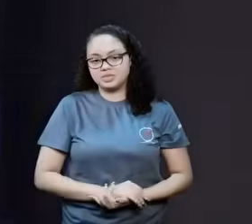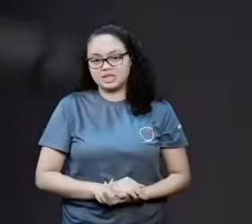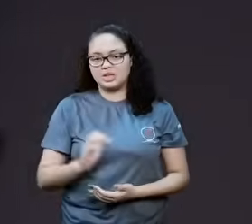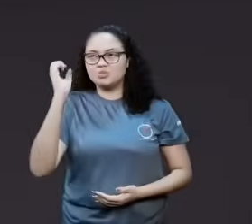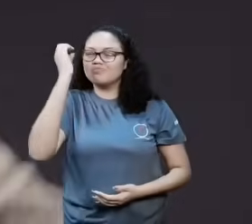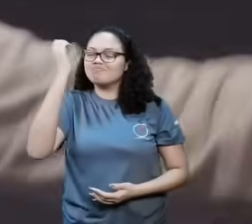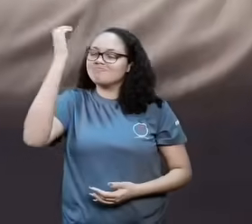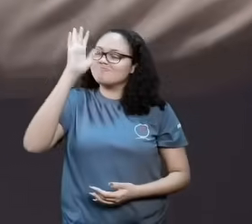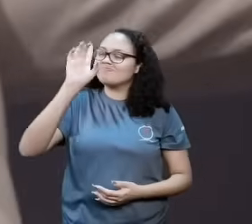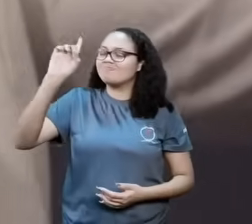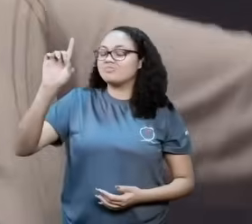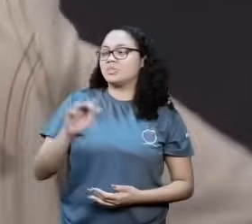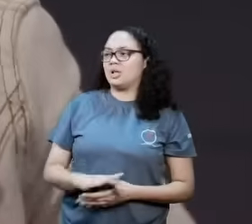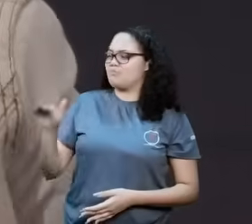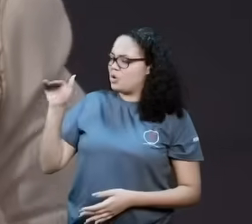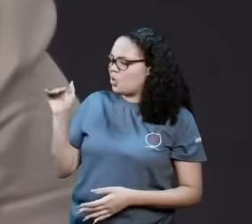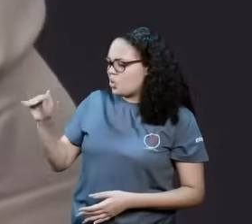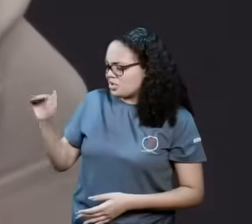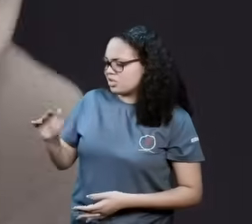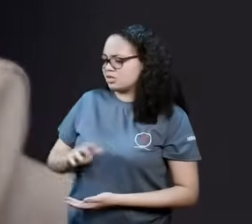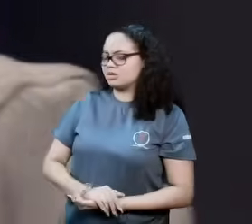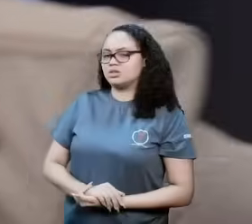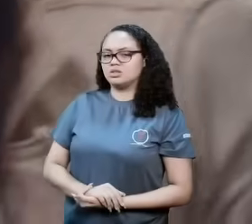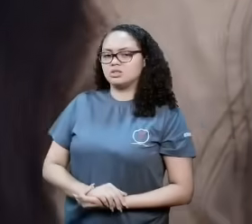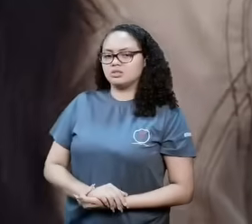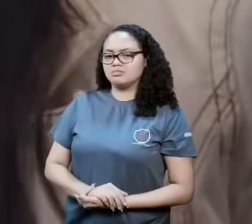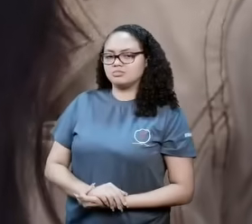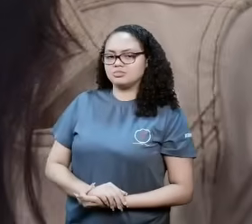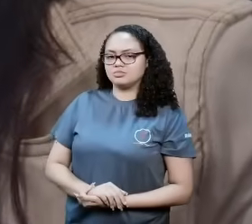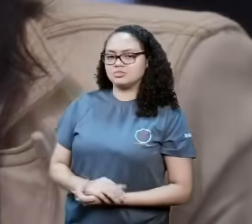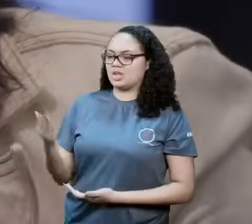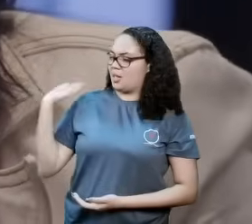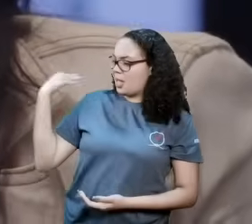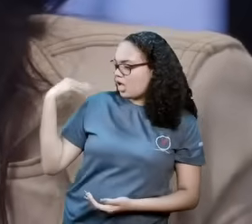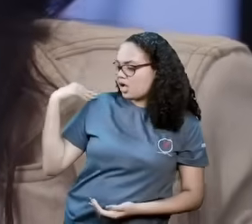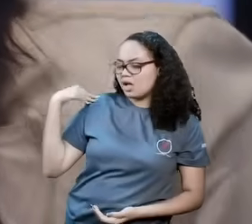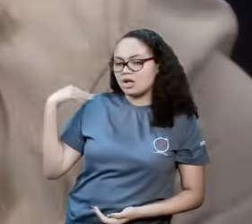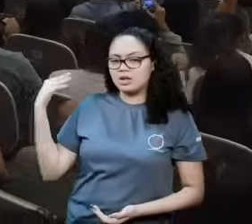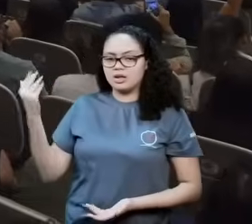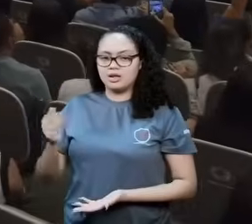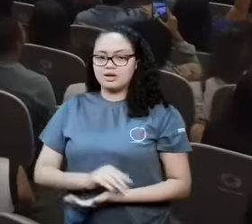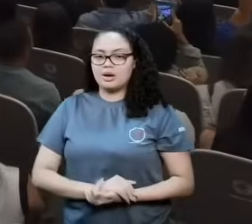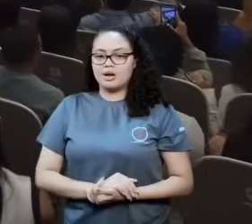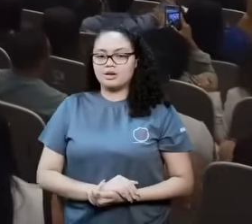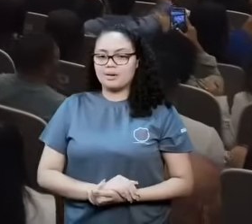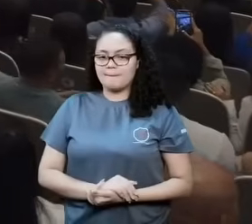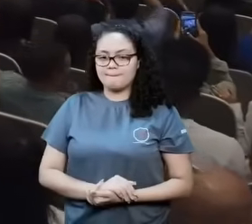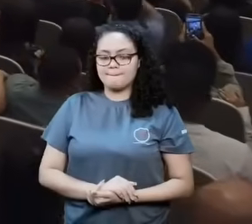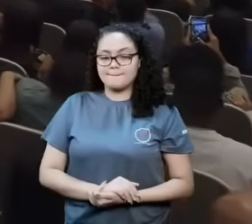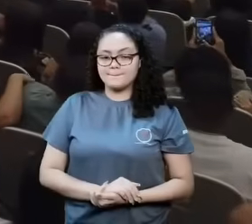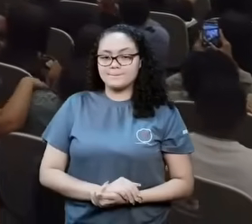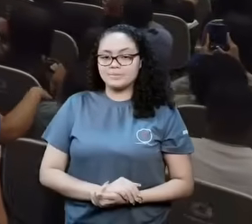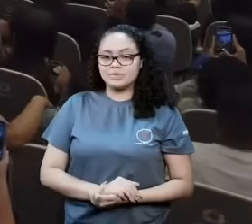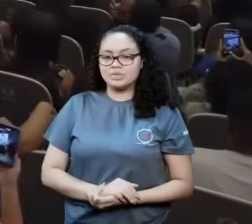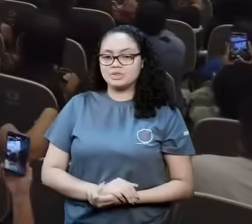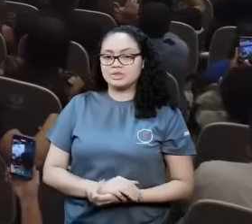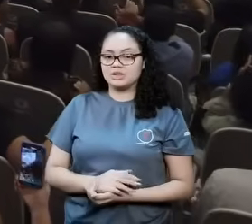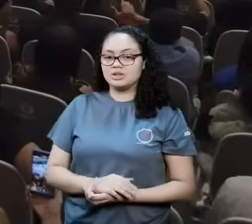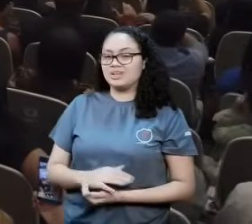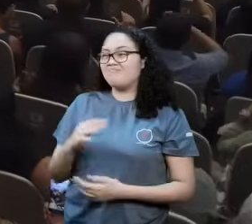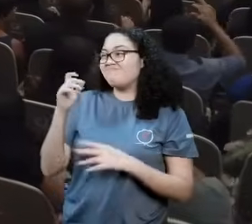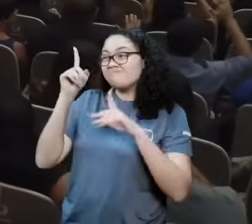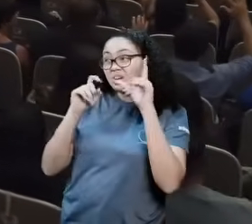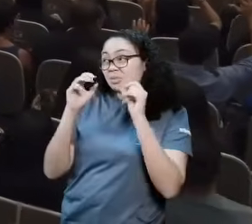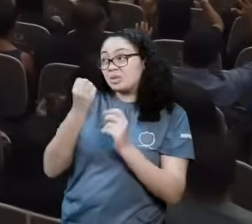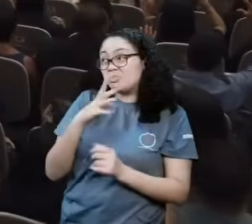aqui. Bota a mão no ombro do vizinho, vai, mexe com ele. Bota a mão no ombro da vizinha, vai. Vai. Camila, ele não está com cara